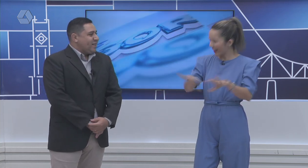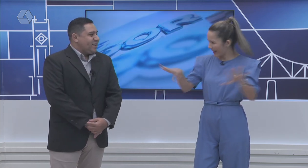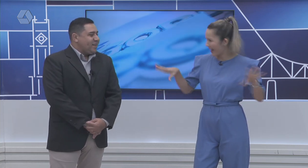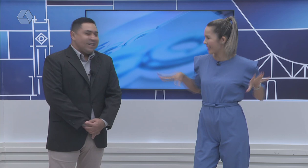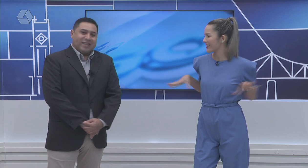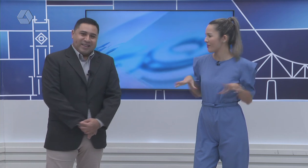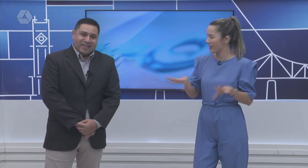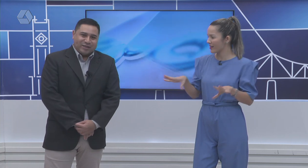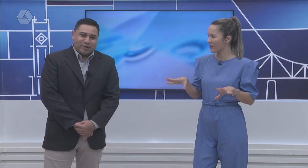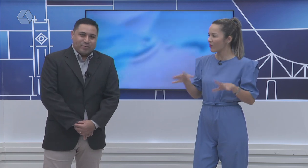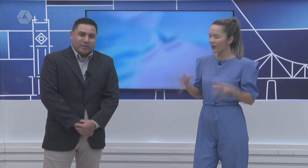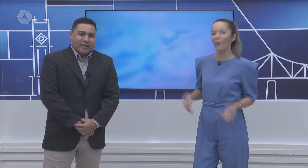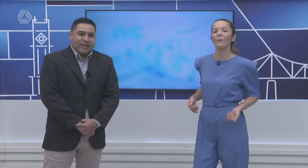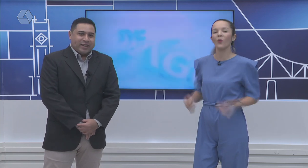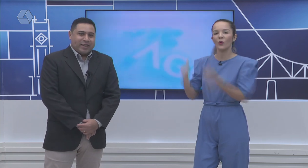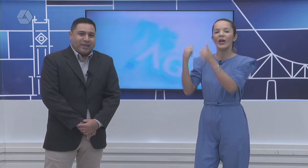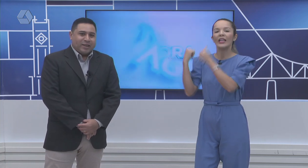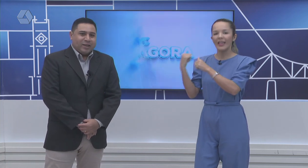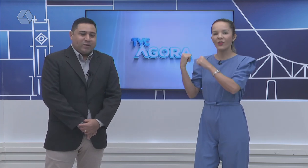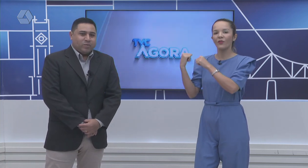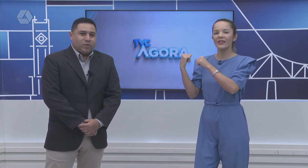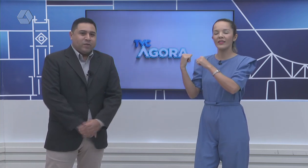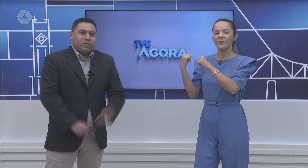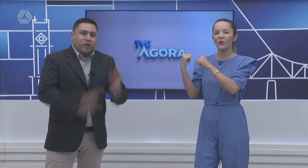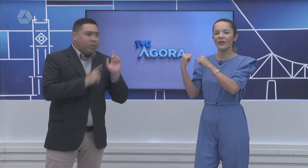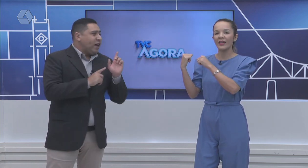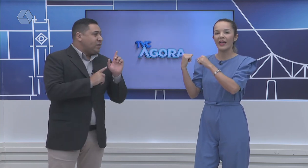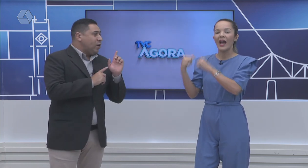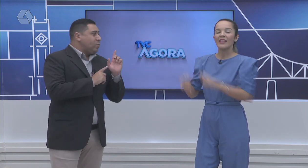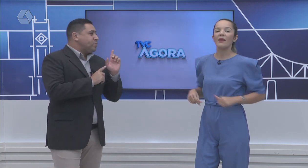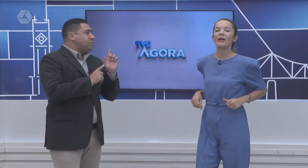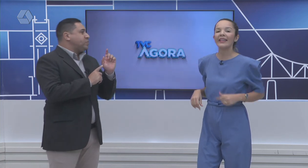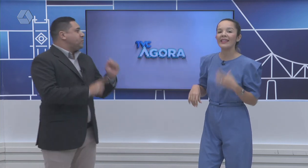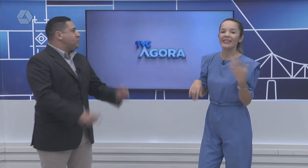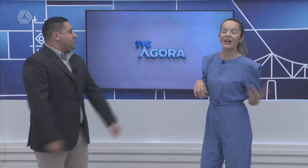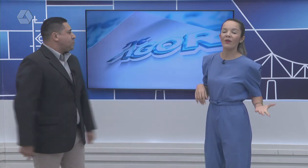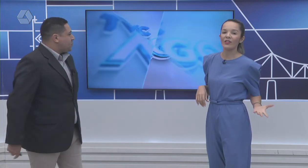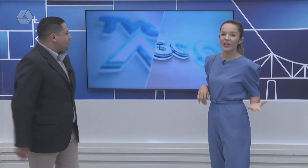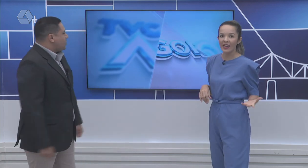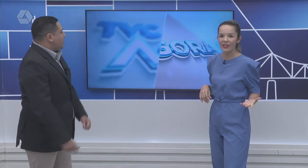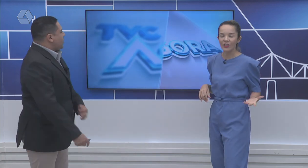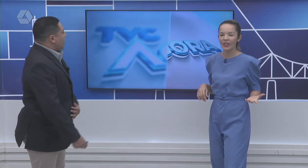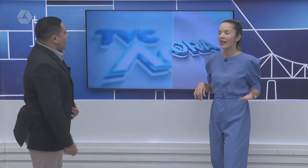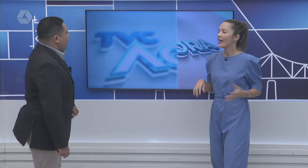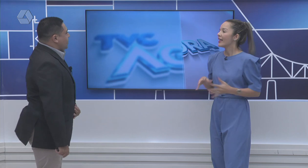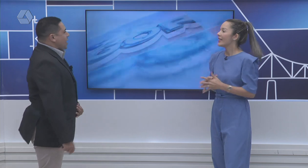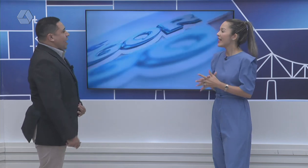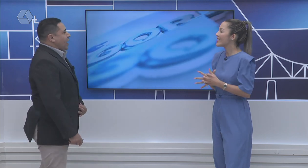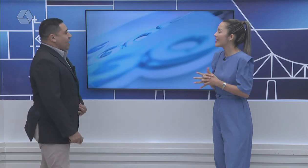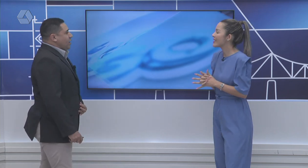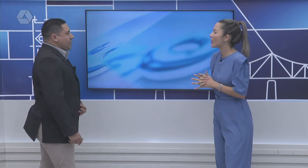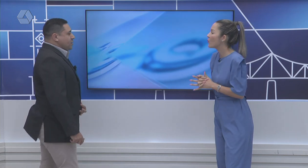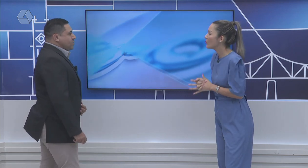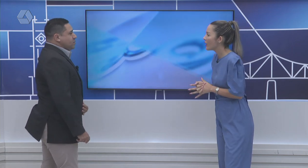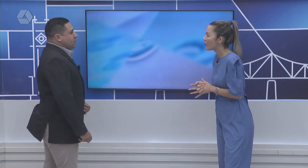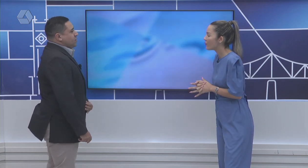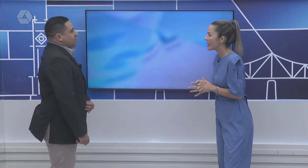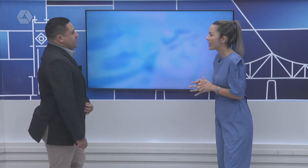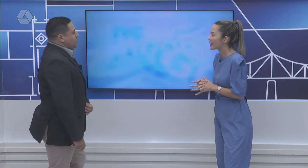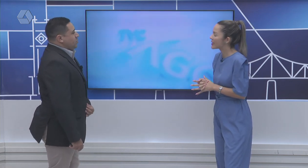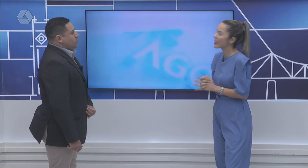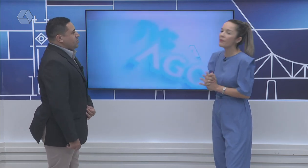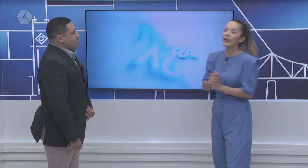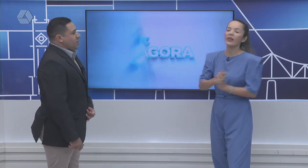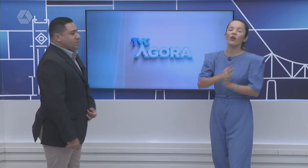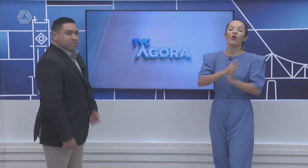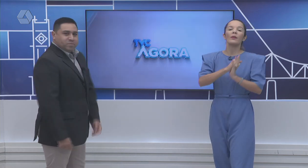que é da casa mesmo, isso. Já vamos dar um pulo lá no Facebook. Vamos lá, então. Saber quem está com a gente. Eita. Nesta